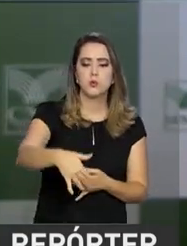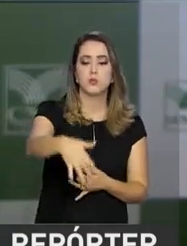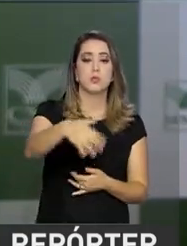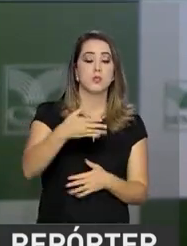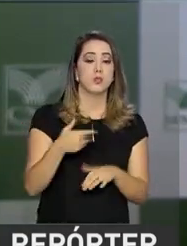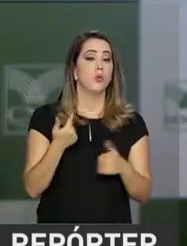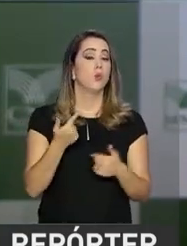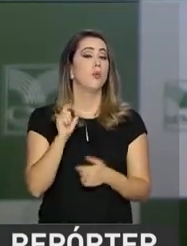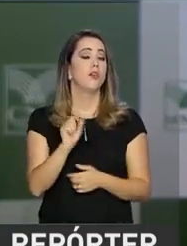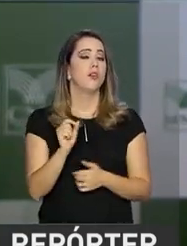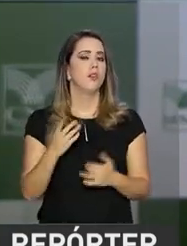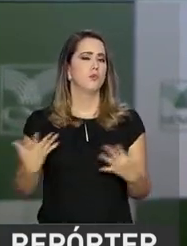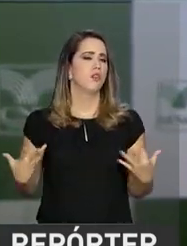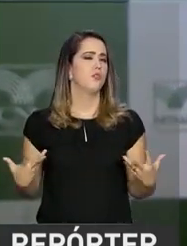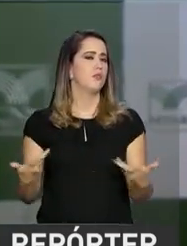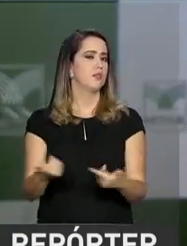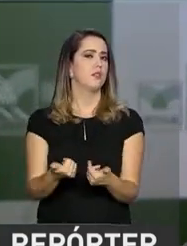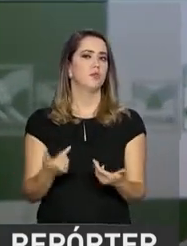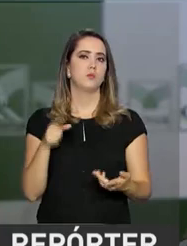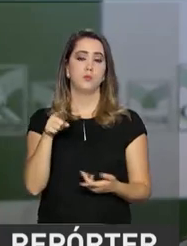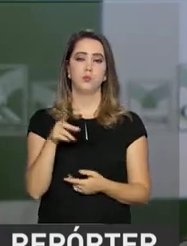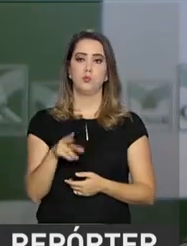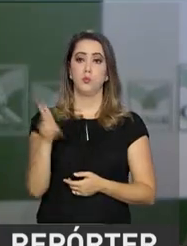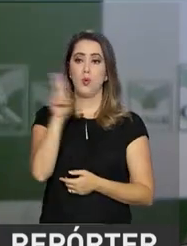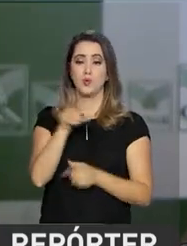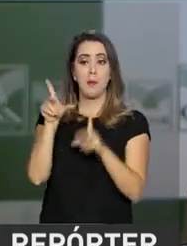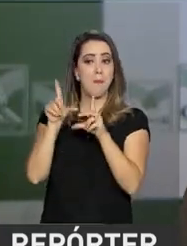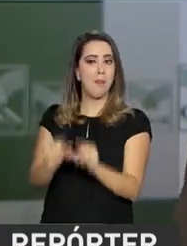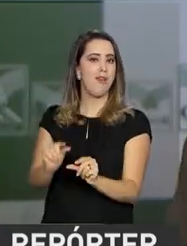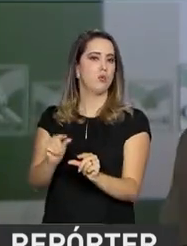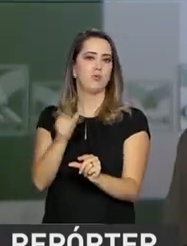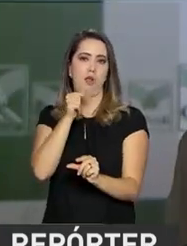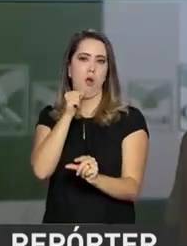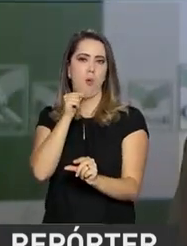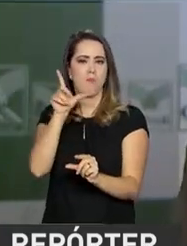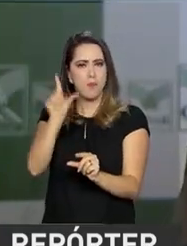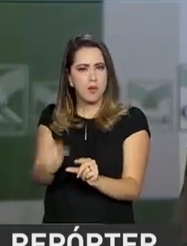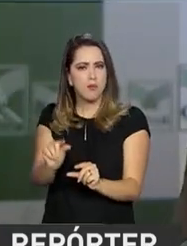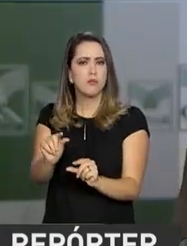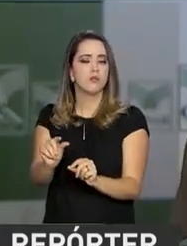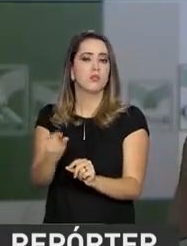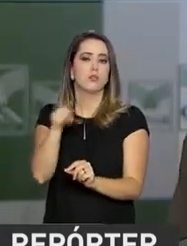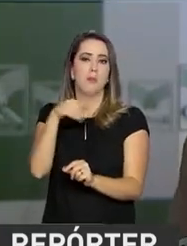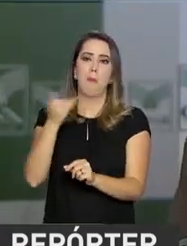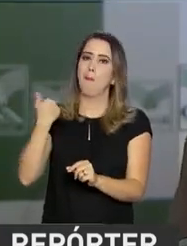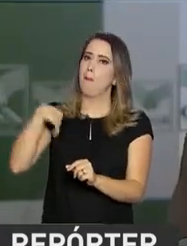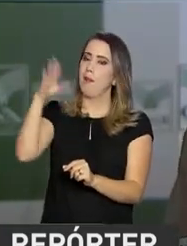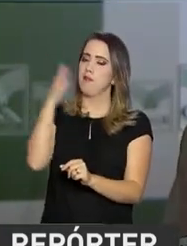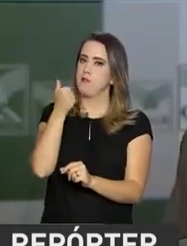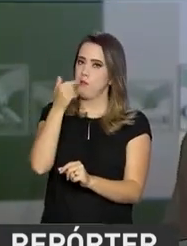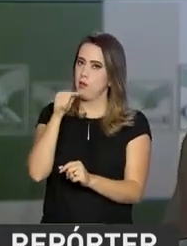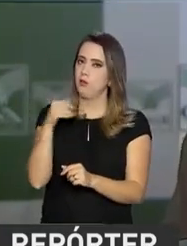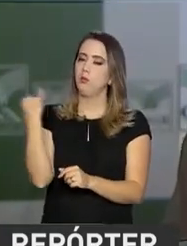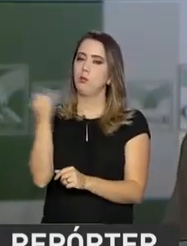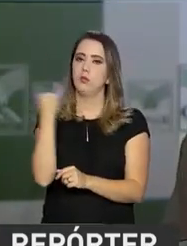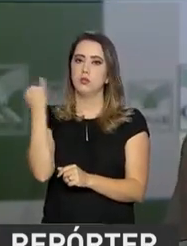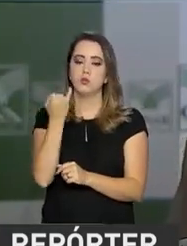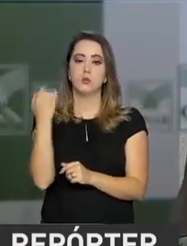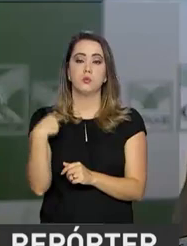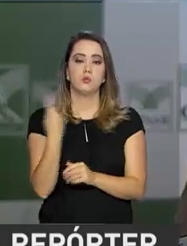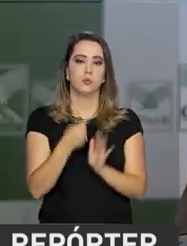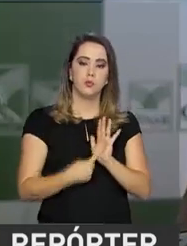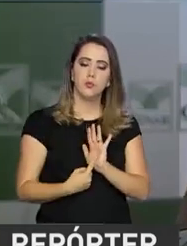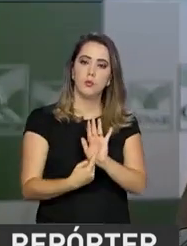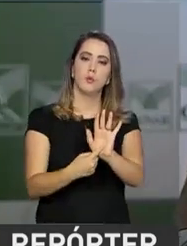que essa eficiência o menor uso de água possível produzir mais alimentos então o que nós vamos mostrar